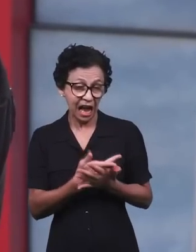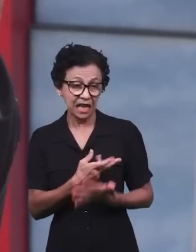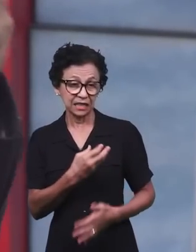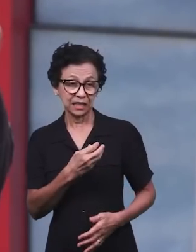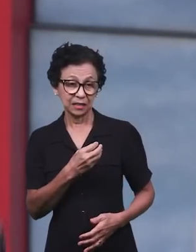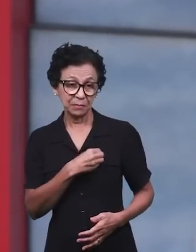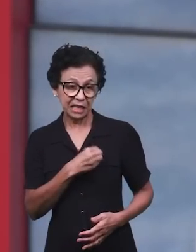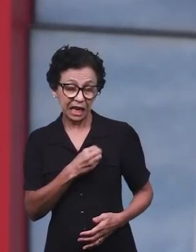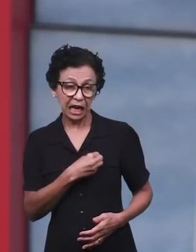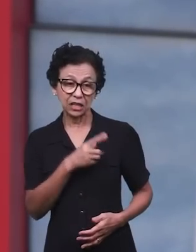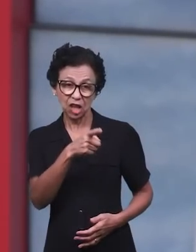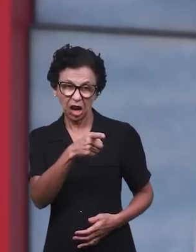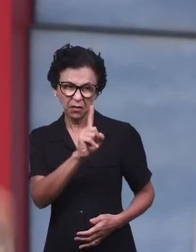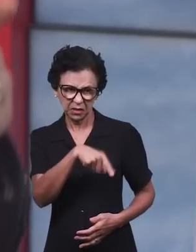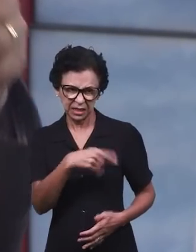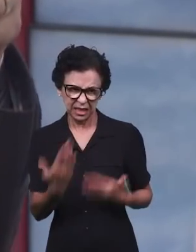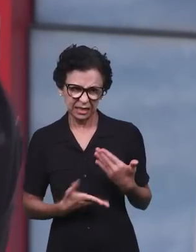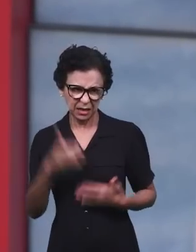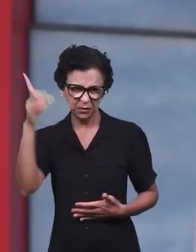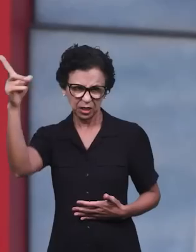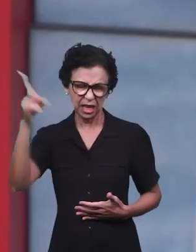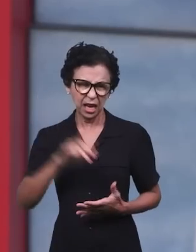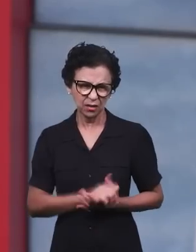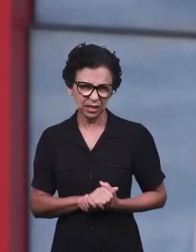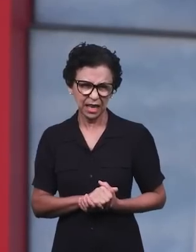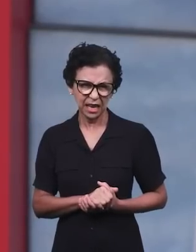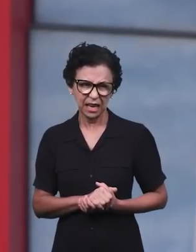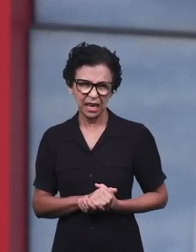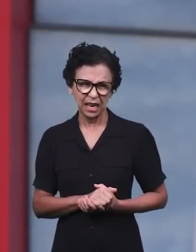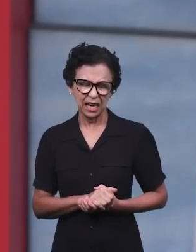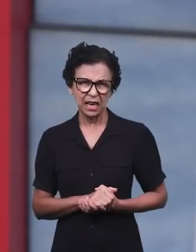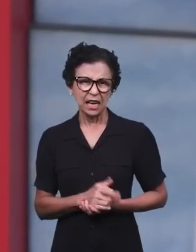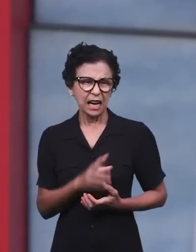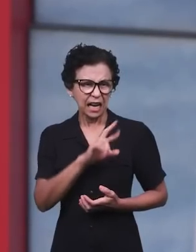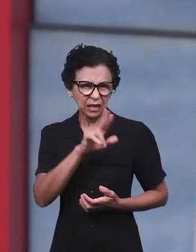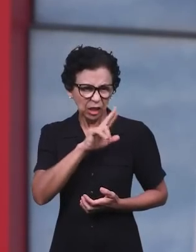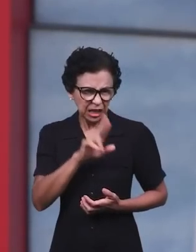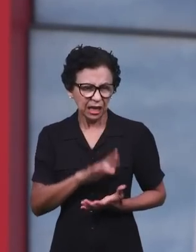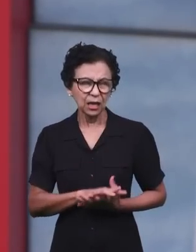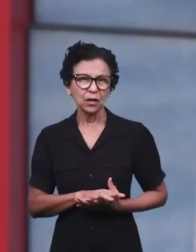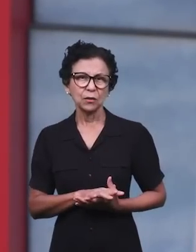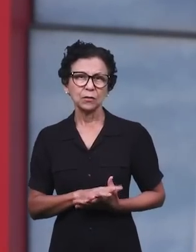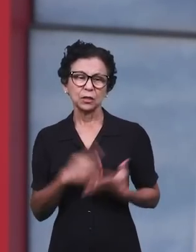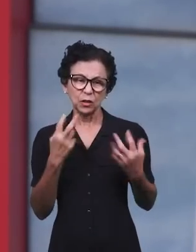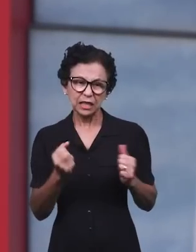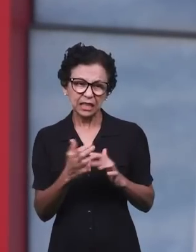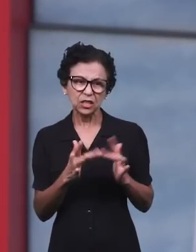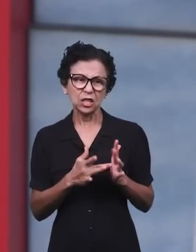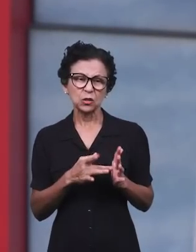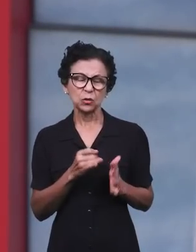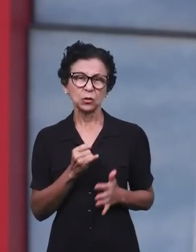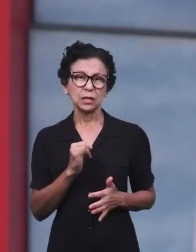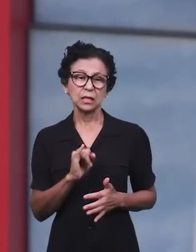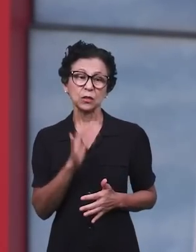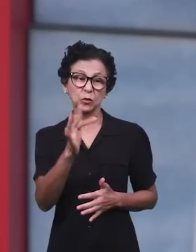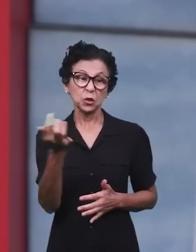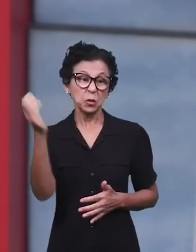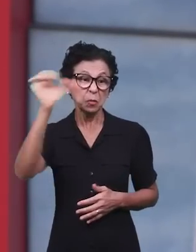você abre seu olho, hein? Vai ser pior ainda. Se você não aceitar Jesus, vai ficar pior. Se você está ameaçando a pessoa, ela